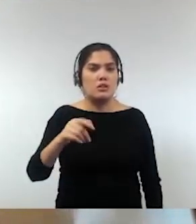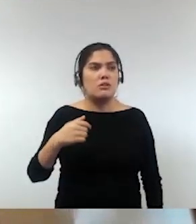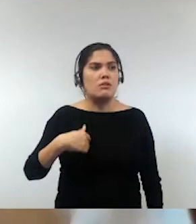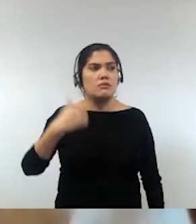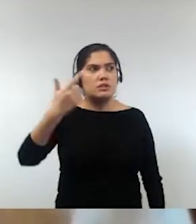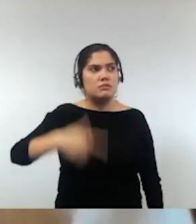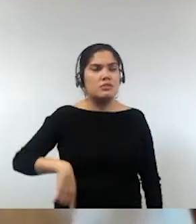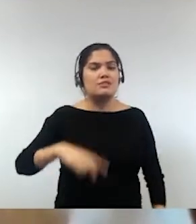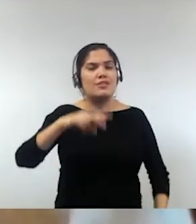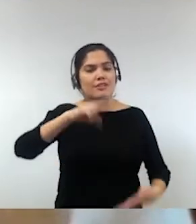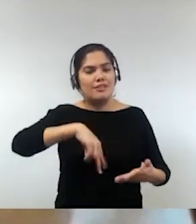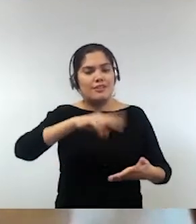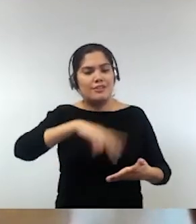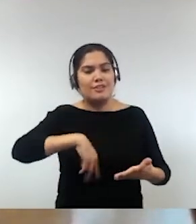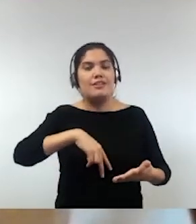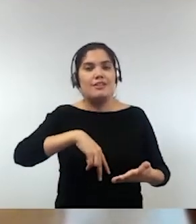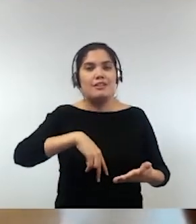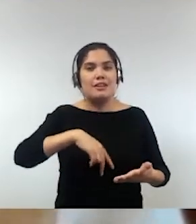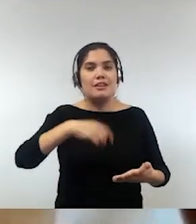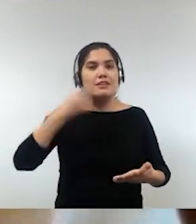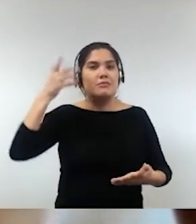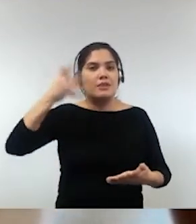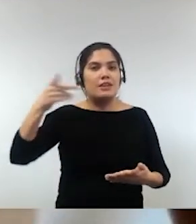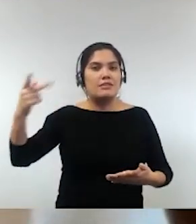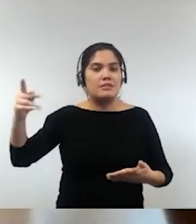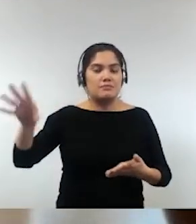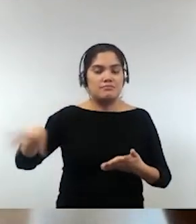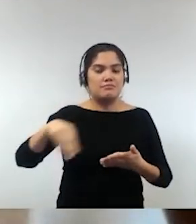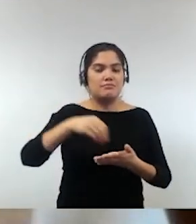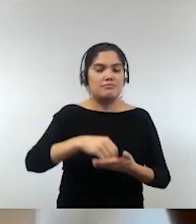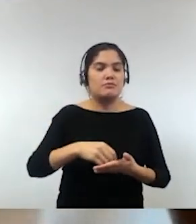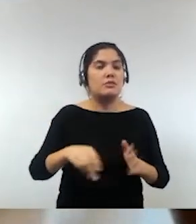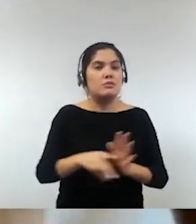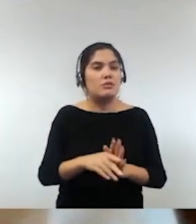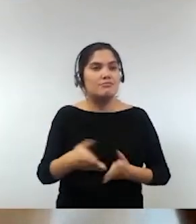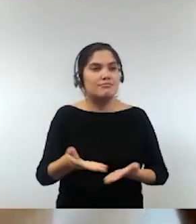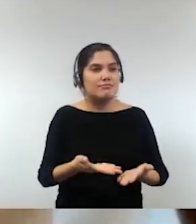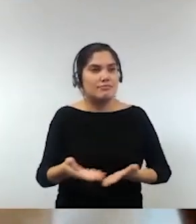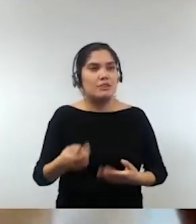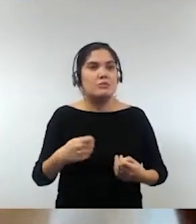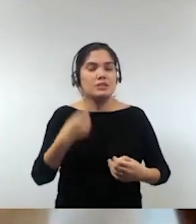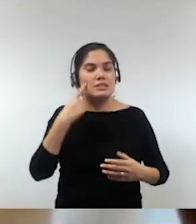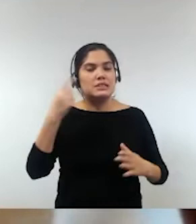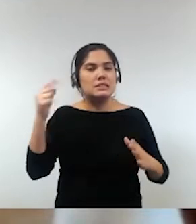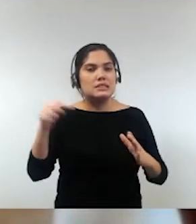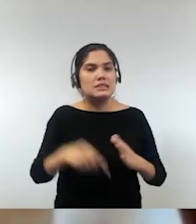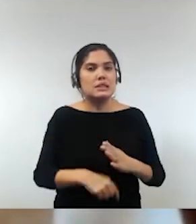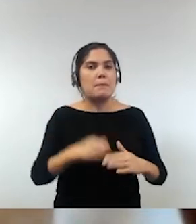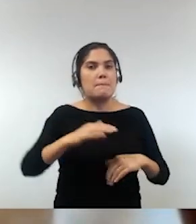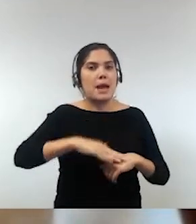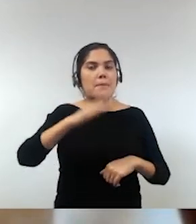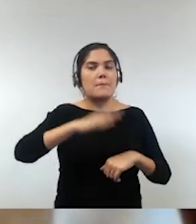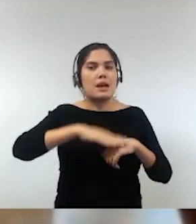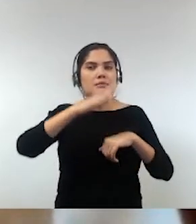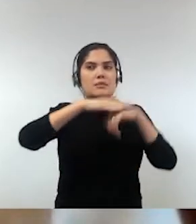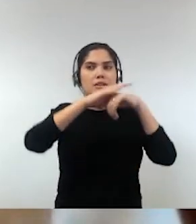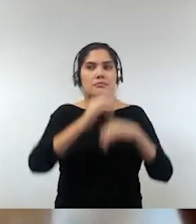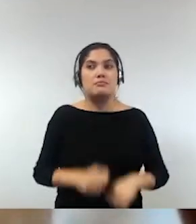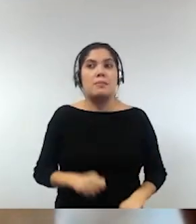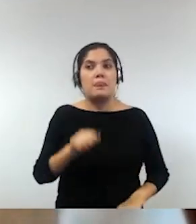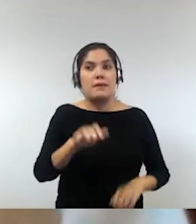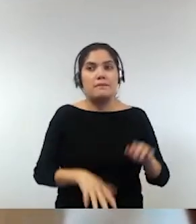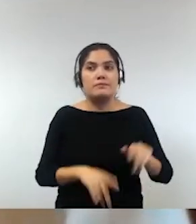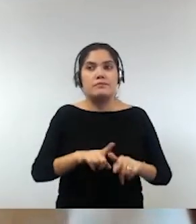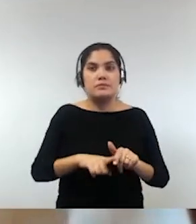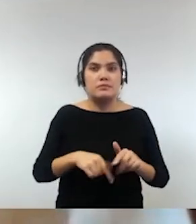e ler as palavras dele, os esforços voltados para os métodos consensuais devem ser intensificados. Muitas vezes são